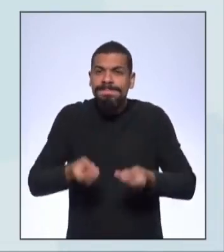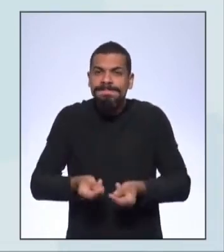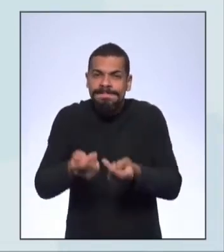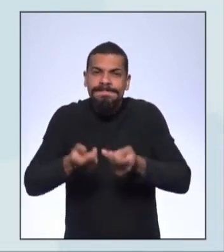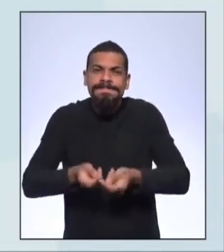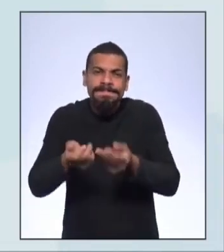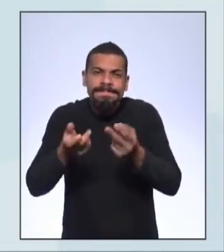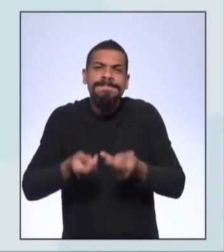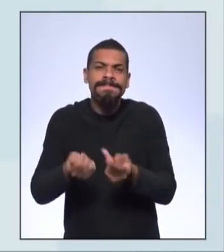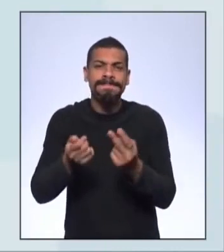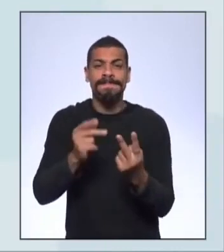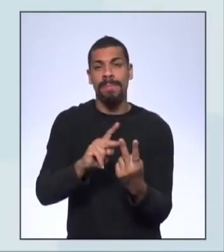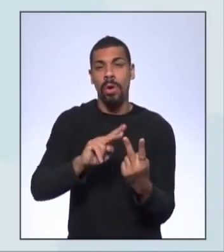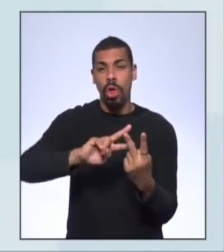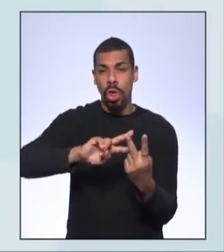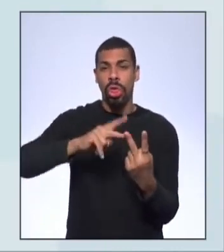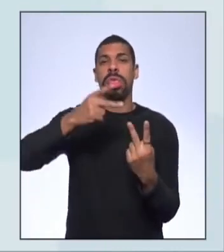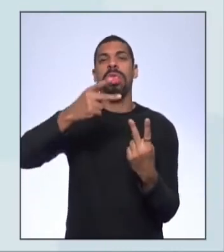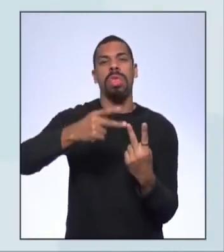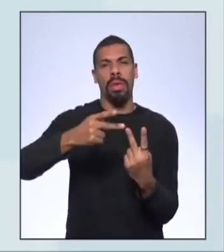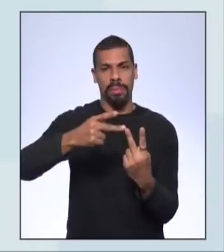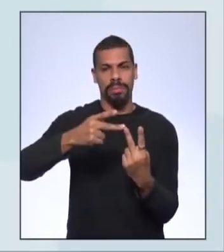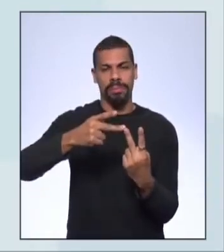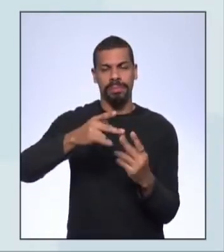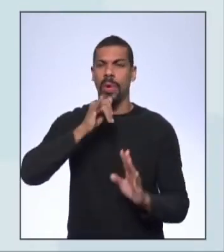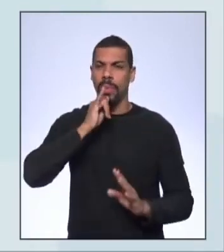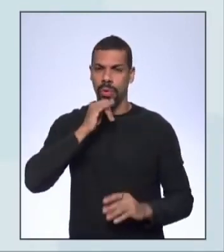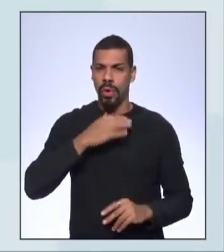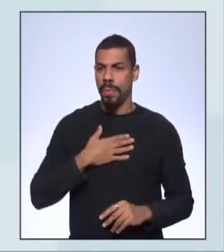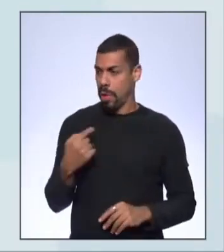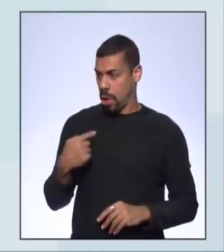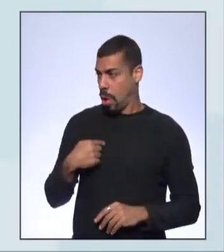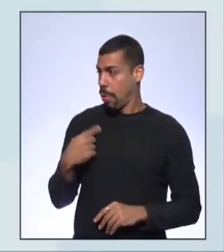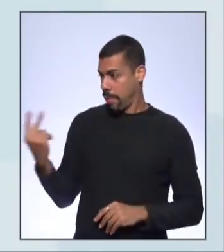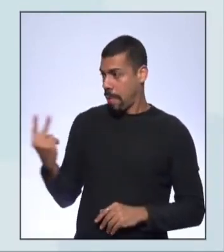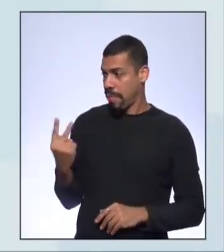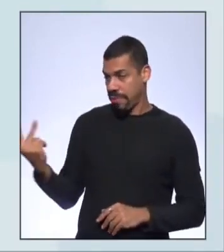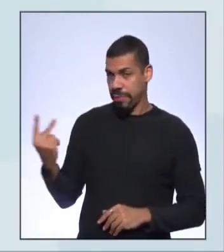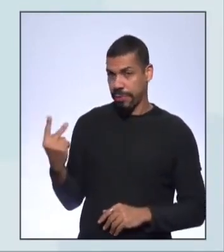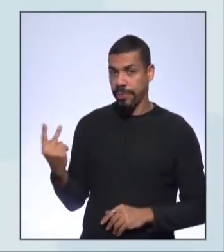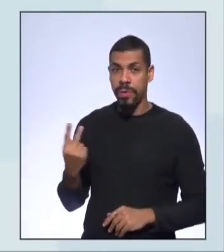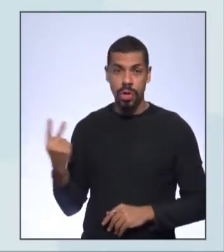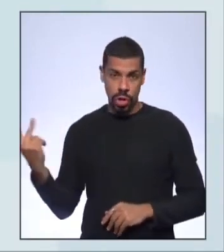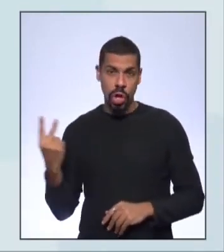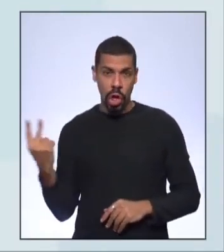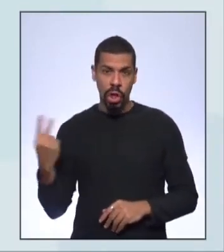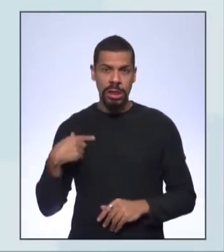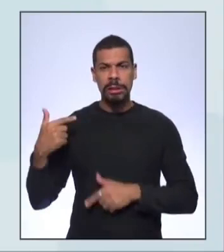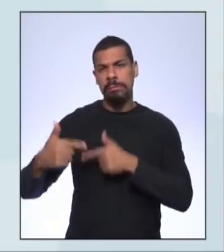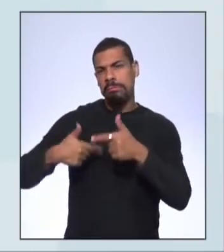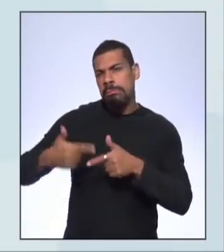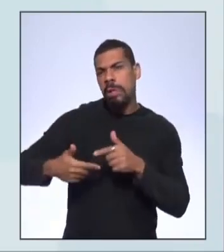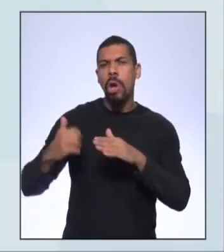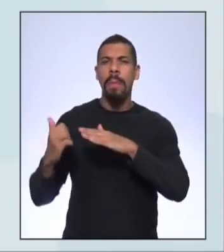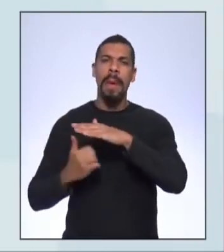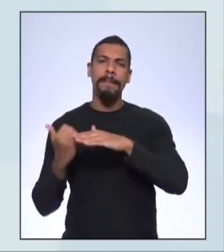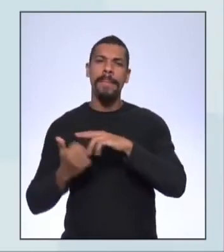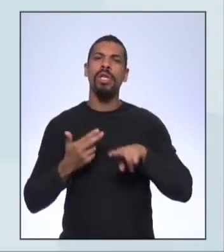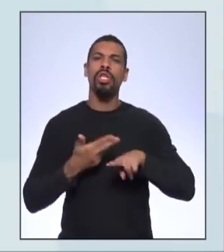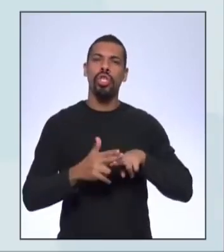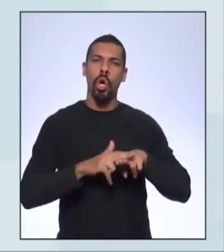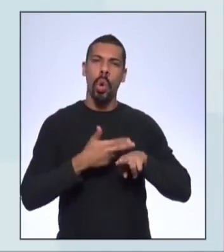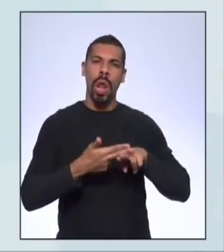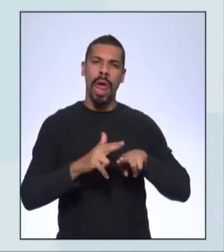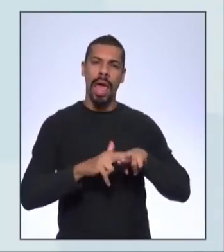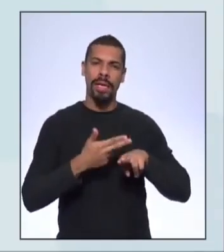dobro para montar o negócio. Então, por exemplo, eu e a Alessandra, nós somos sócios numa empresa de chocolate.